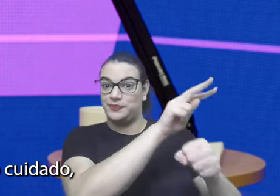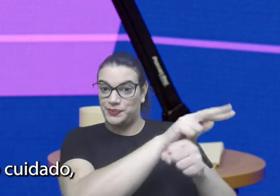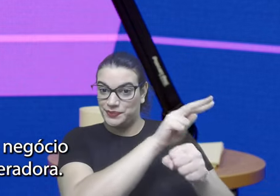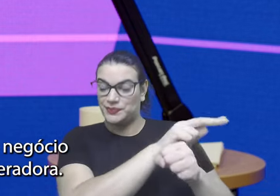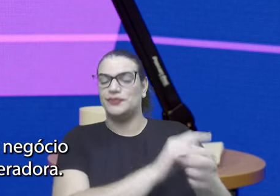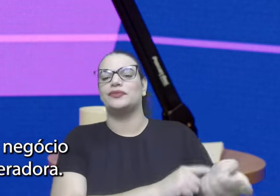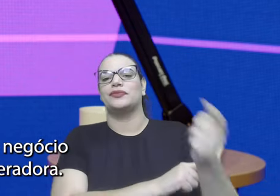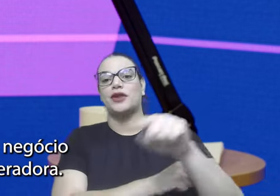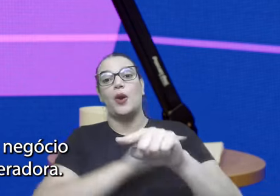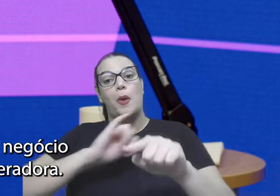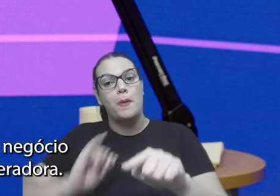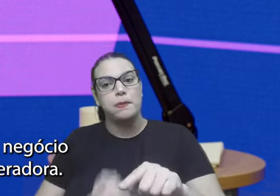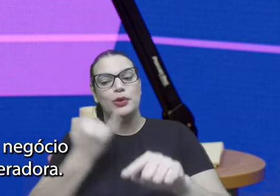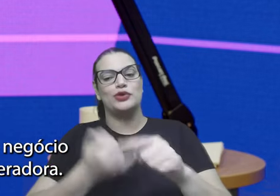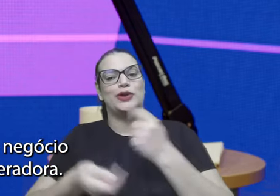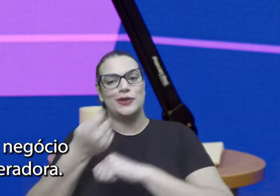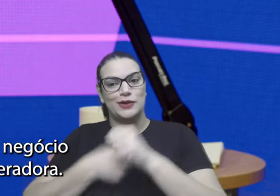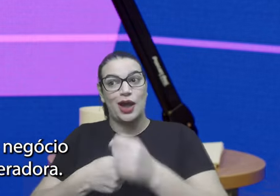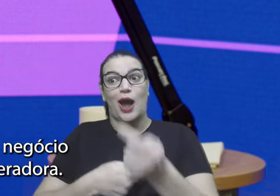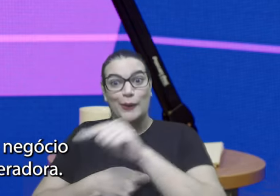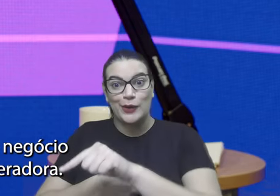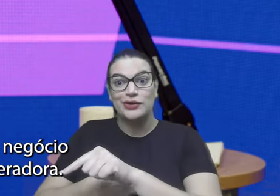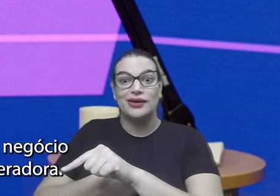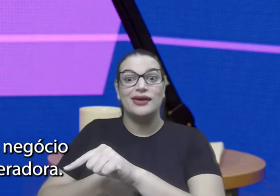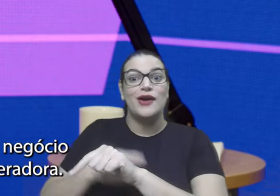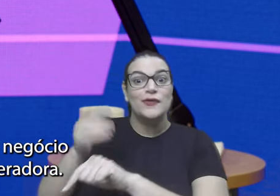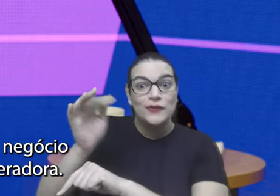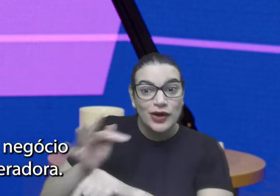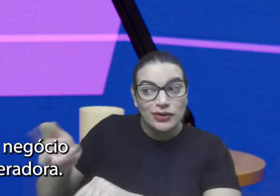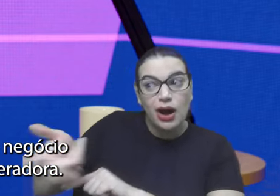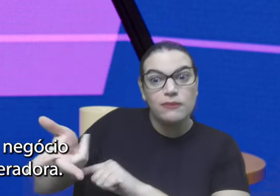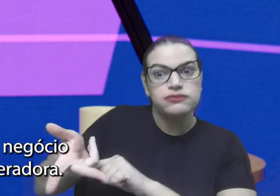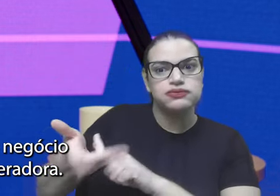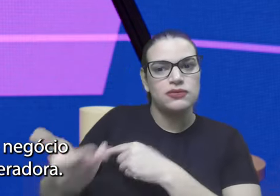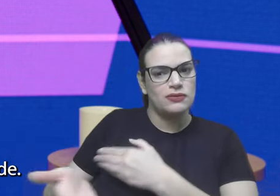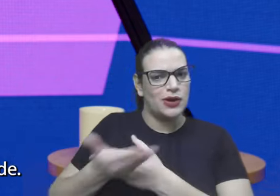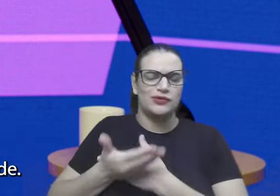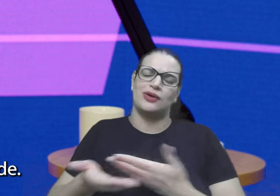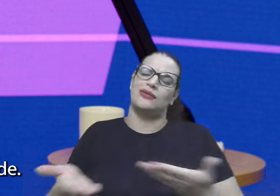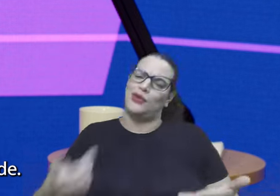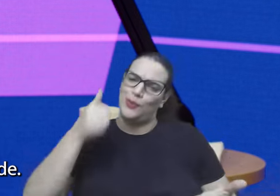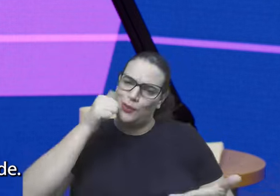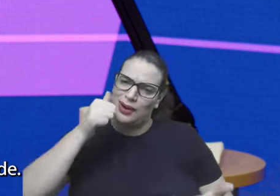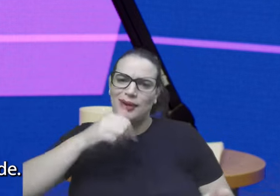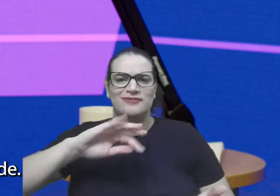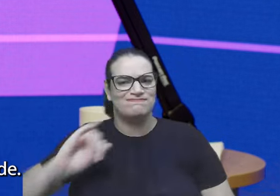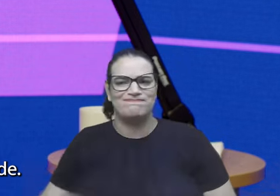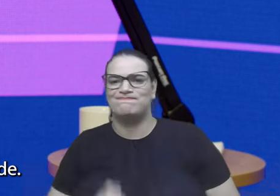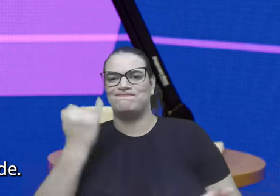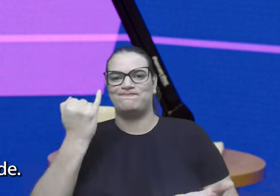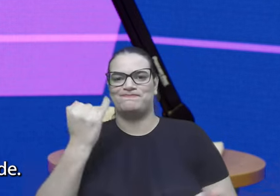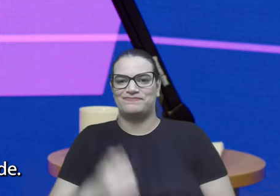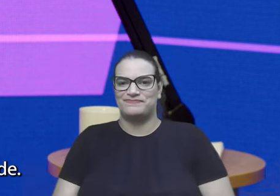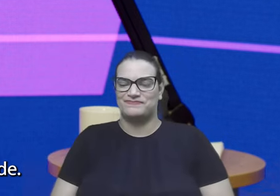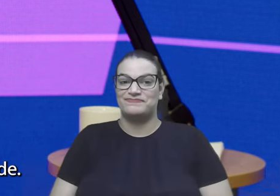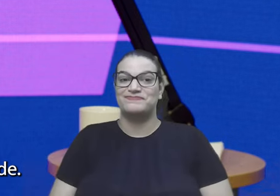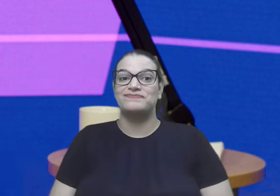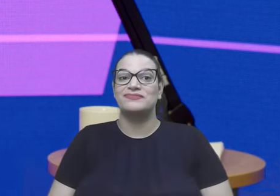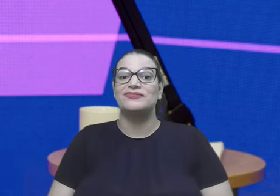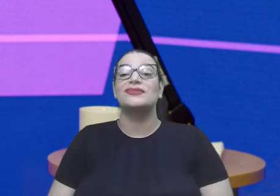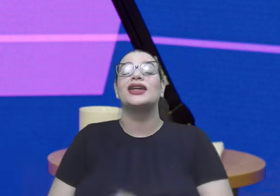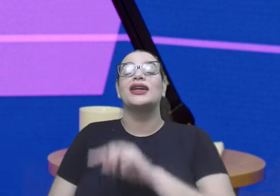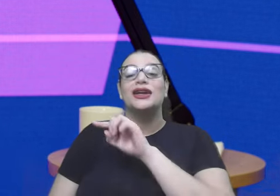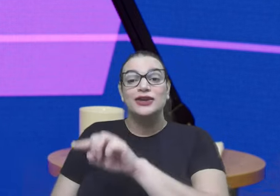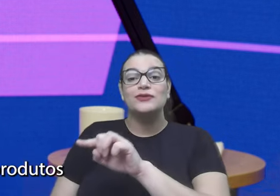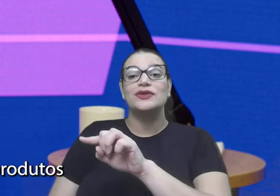Cuidado a gente fala de oportunidades de negócio e agora a gente fala até de uma aceleradora então a mulherada Não perca essa oportunidade